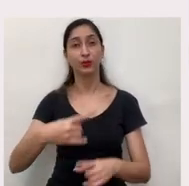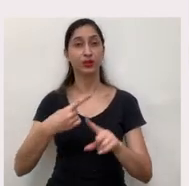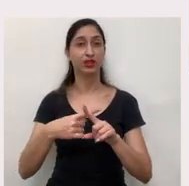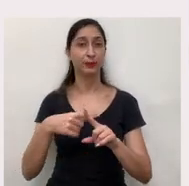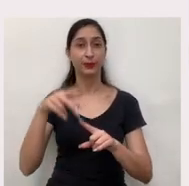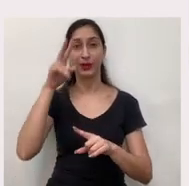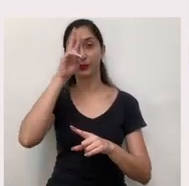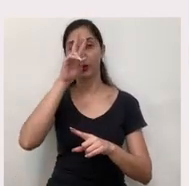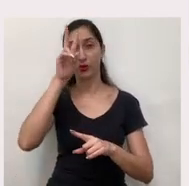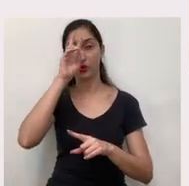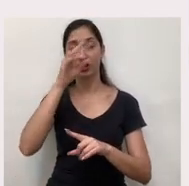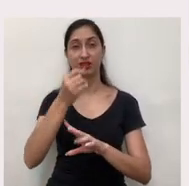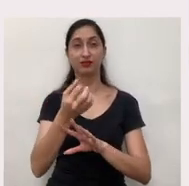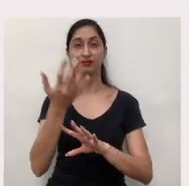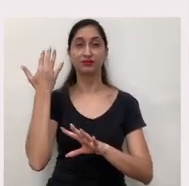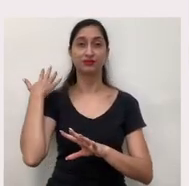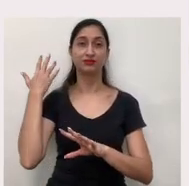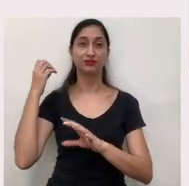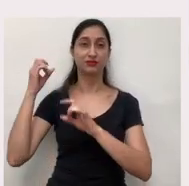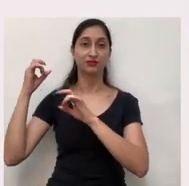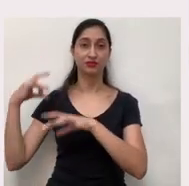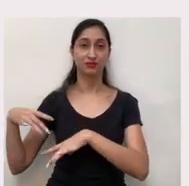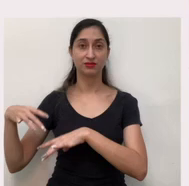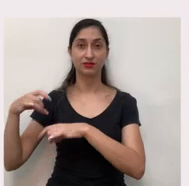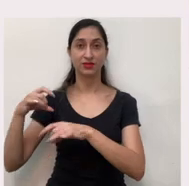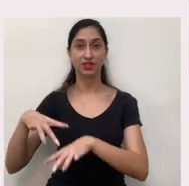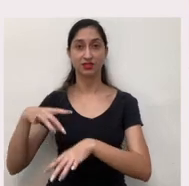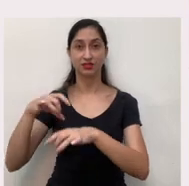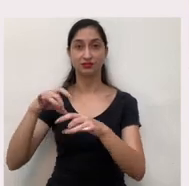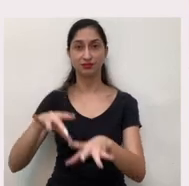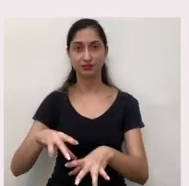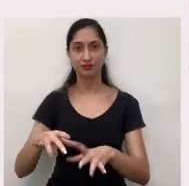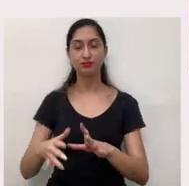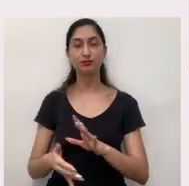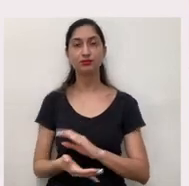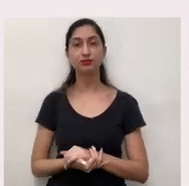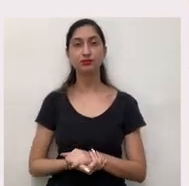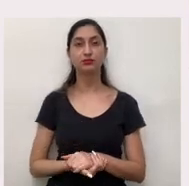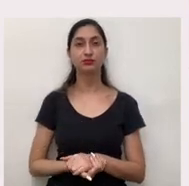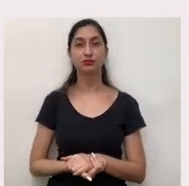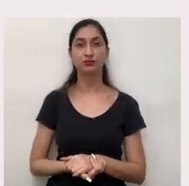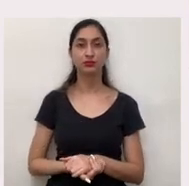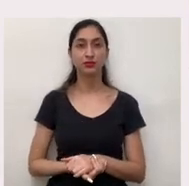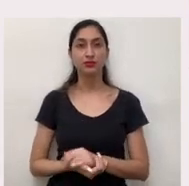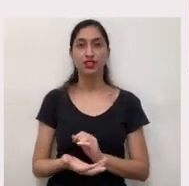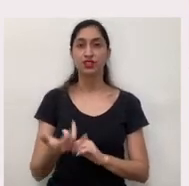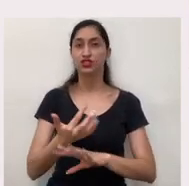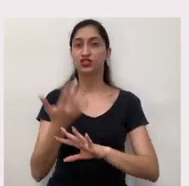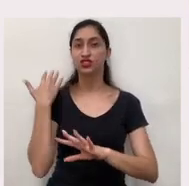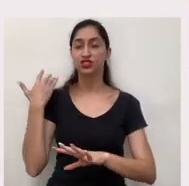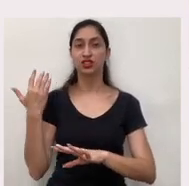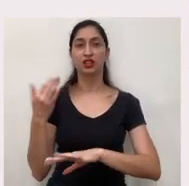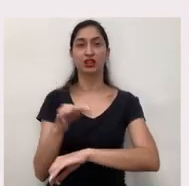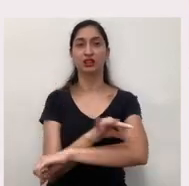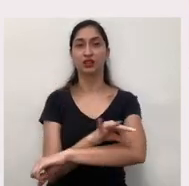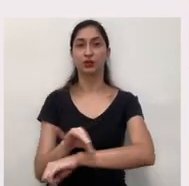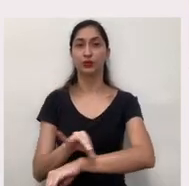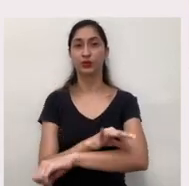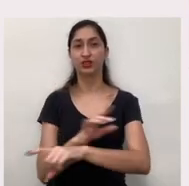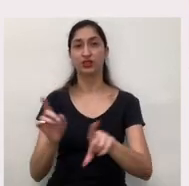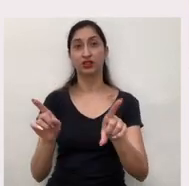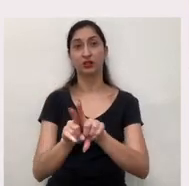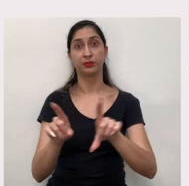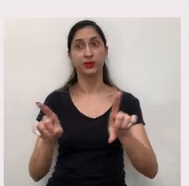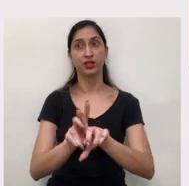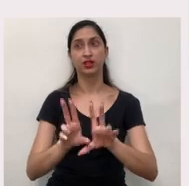deixando essas arquiteturas mais antigas, né, e não tão antigas também,